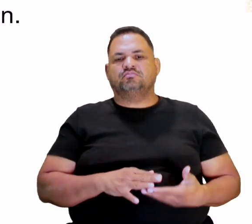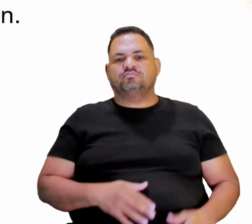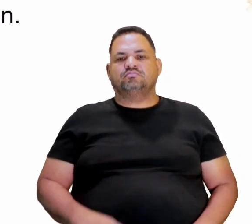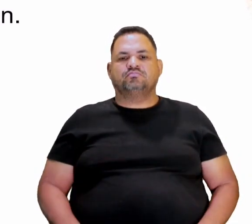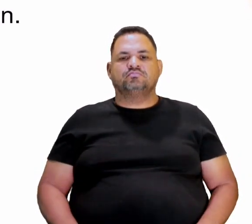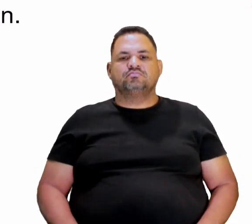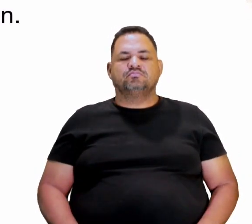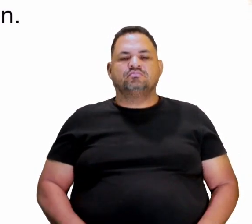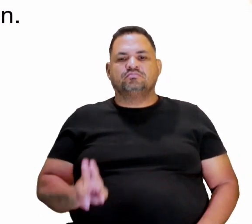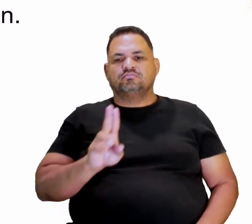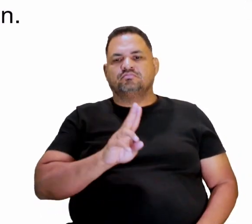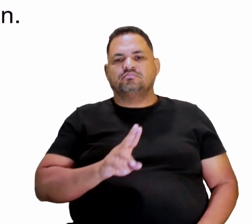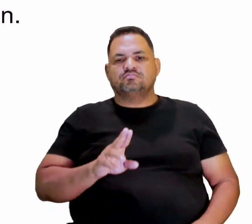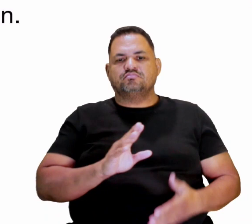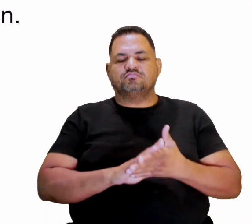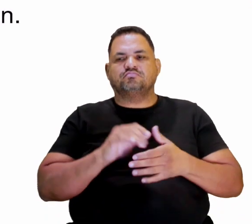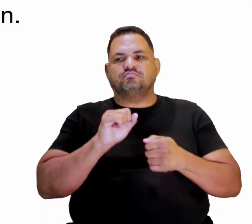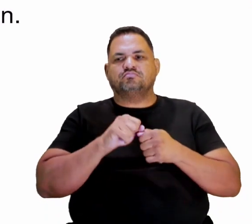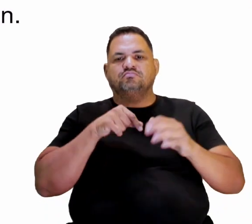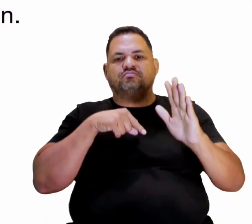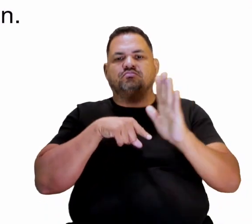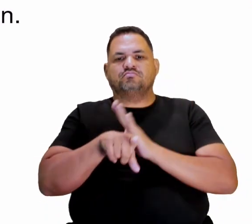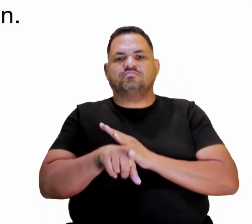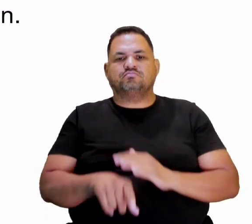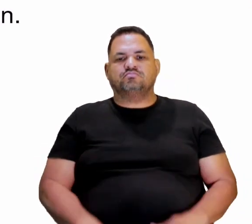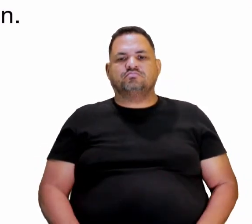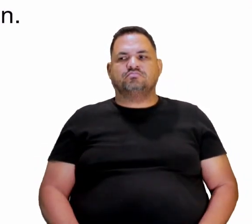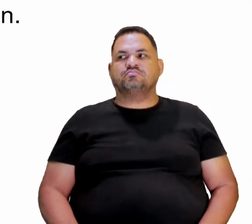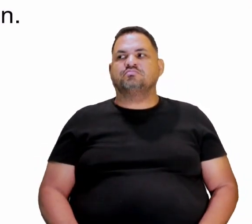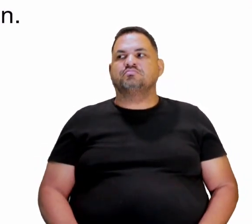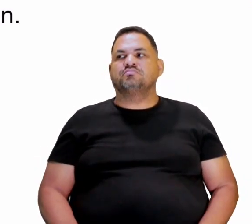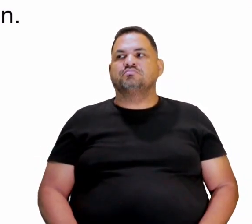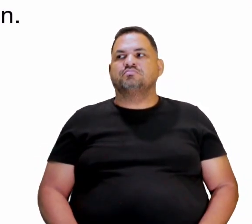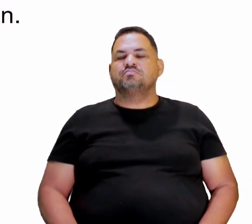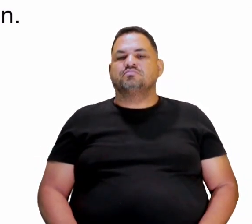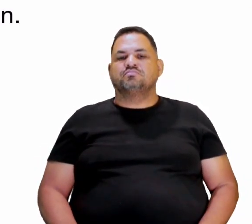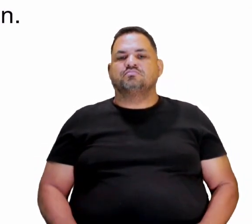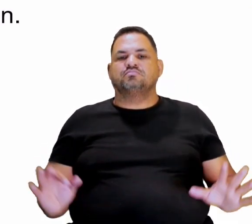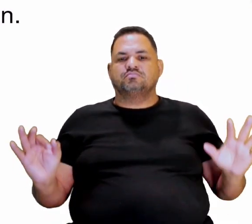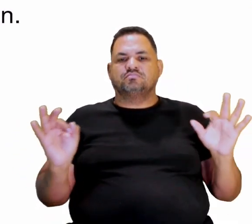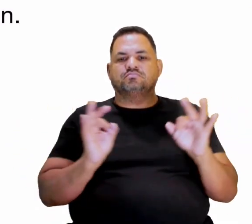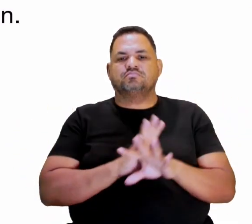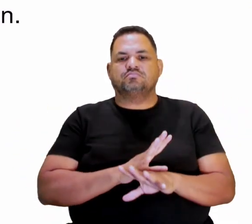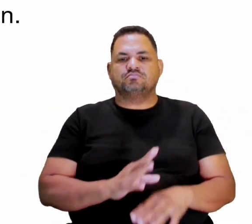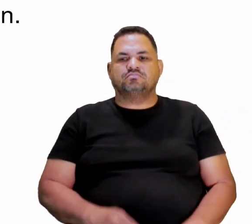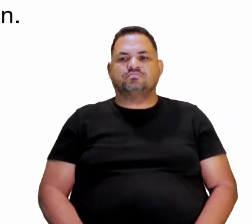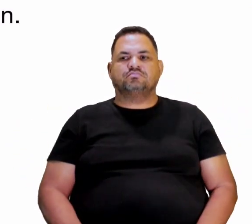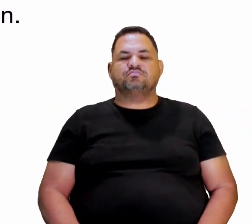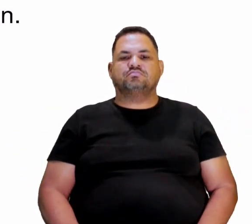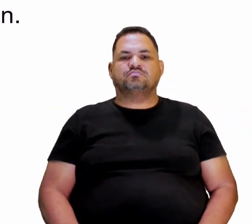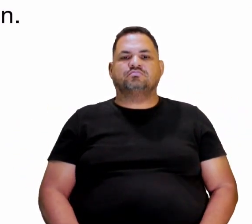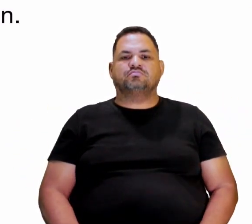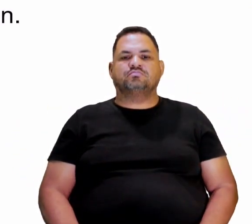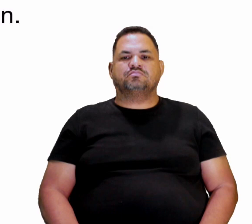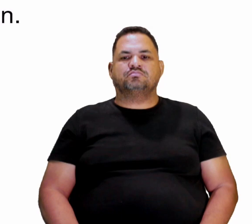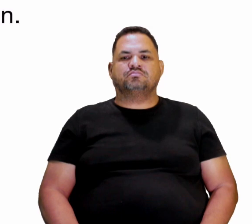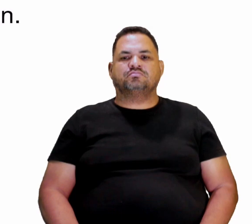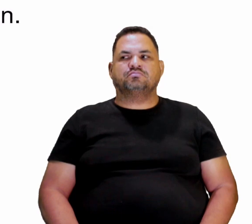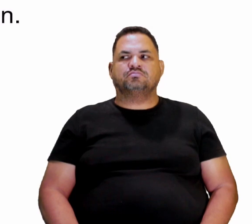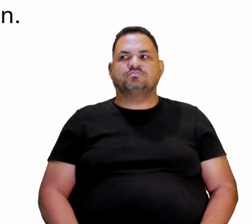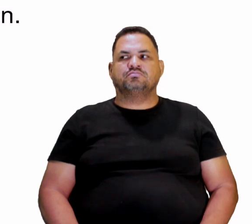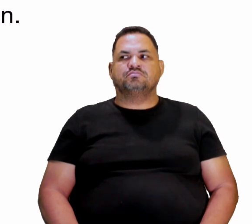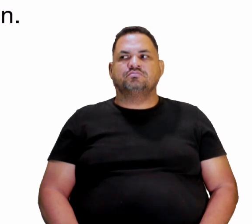de contas, a gente usa aqui para fazer pergunta com que frequência, how often. Portanto, often é frequentemente. muitas